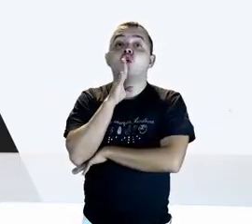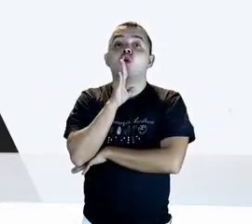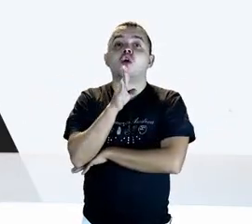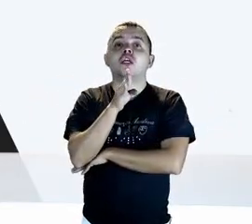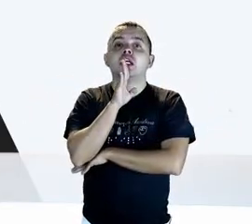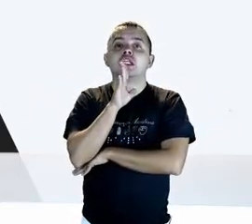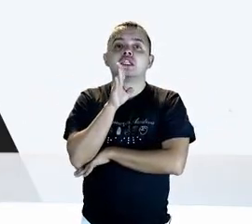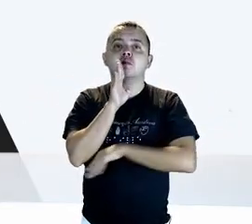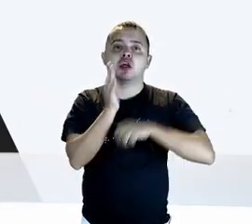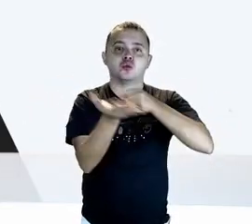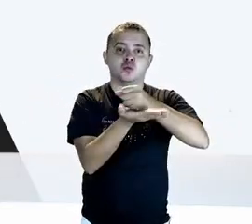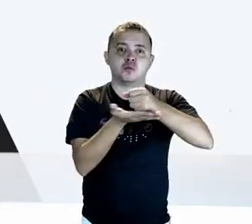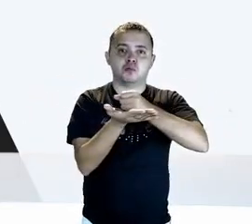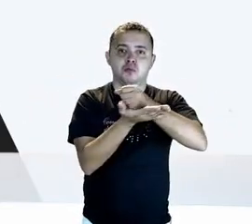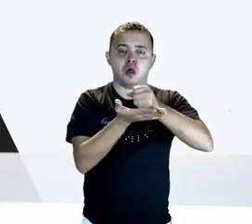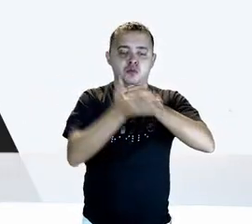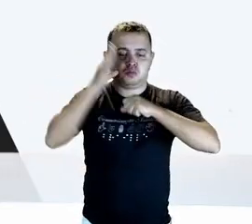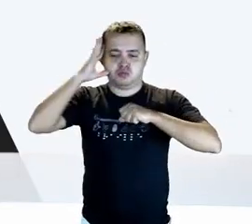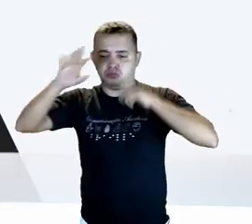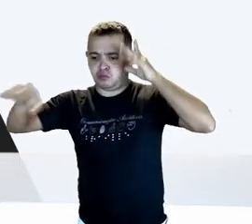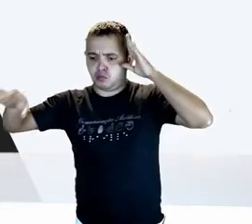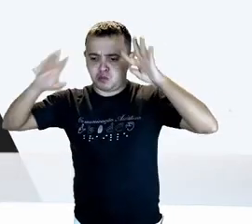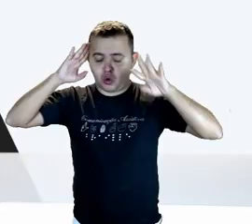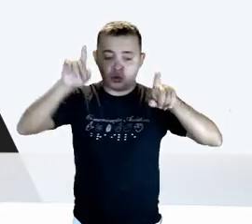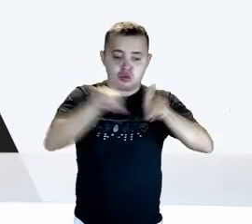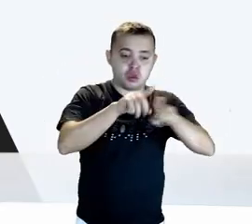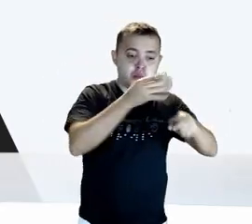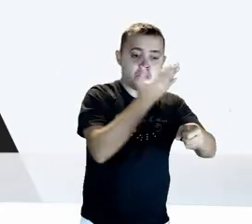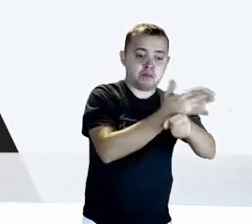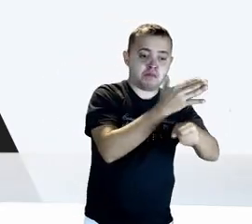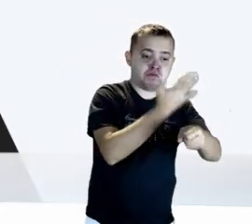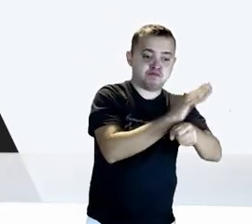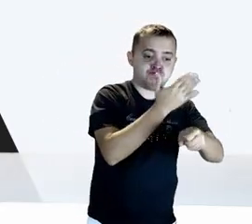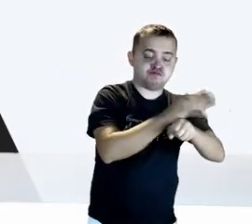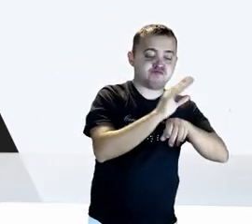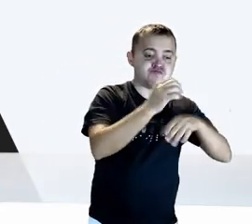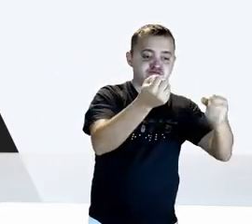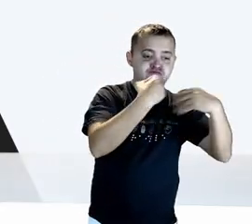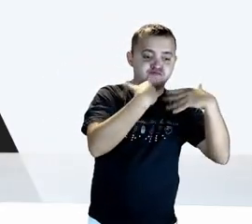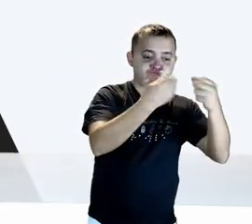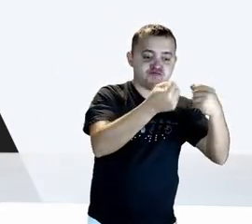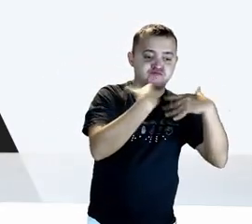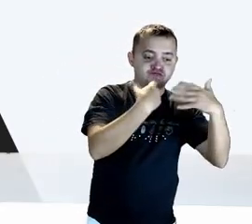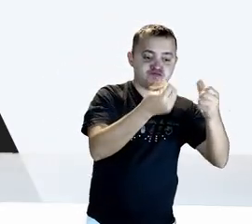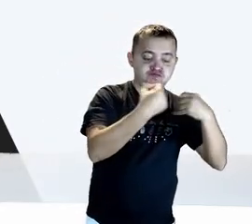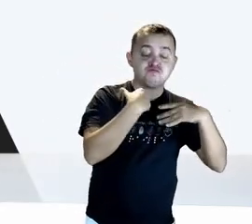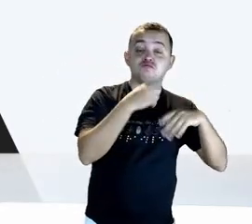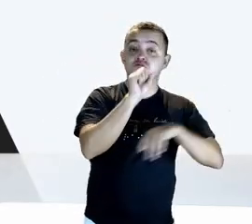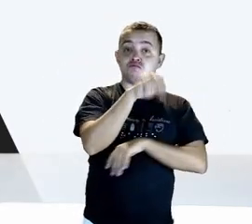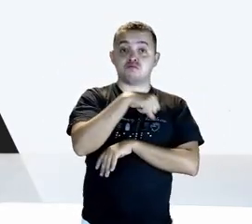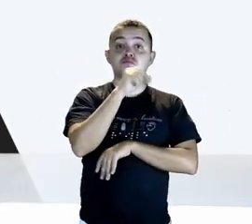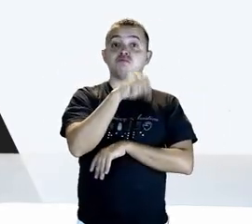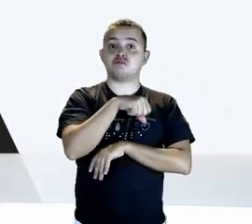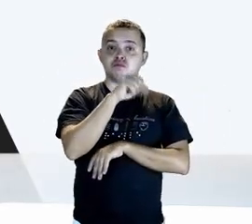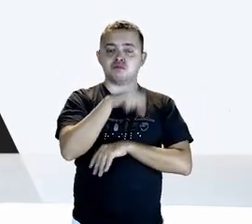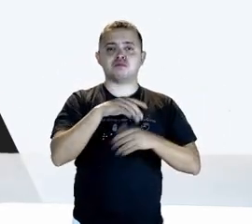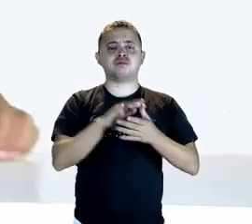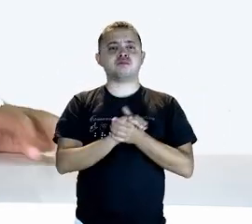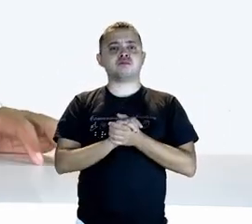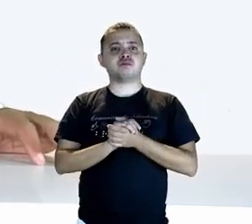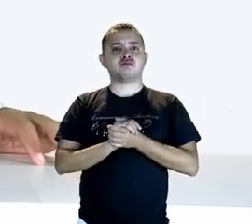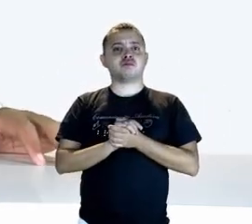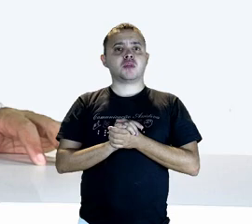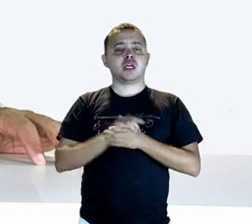conhecimentos básicos, teóricos e práticos por parte de quem os está aplicando.